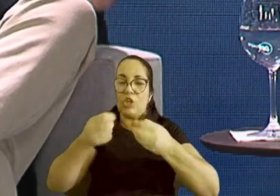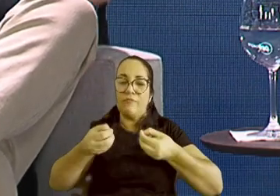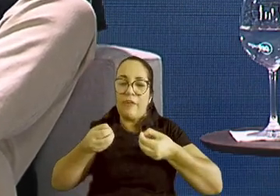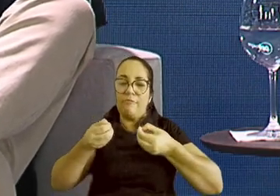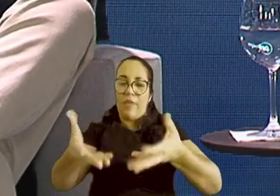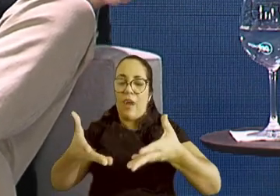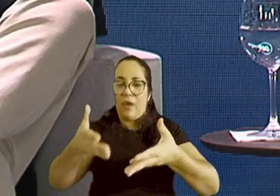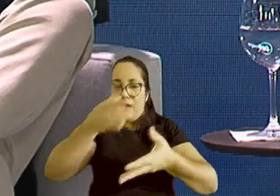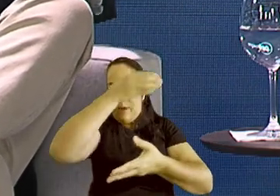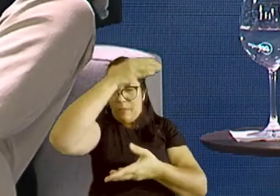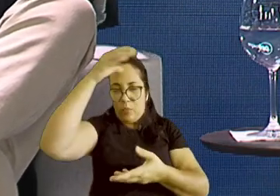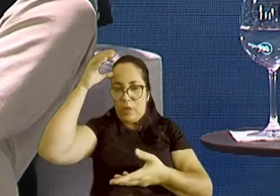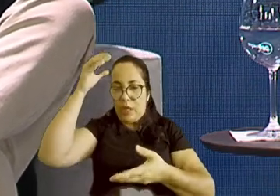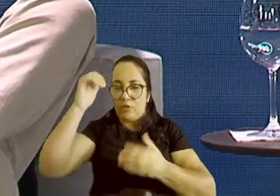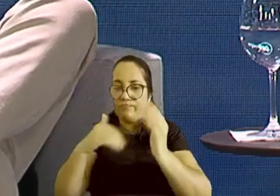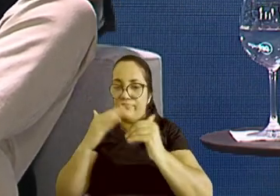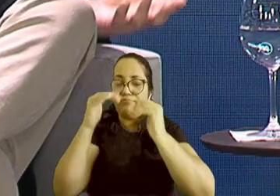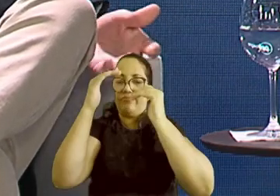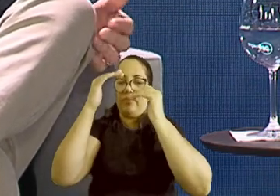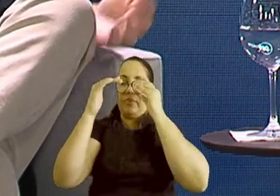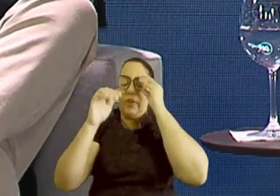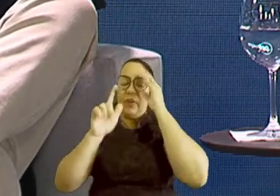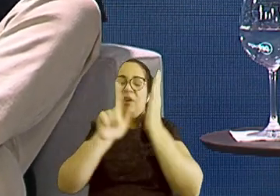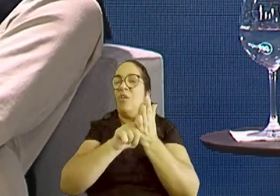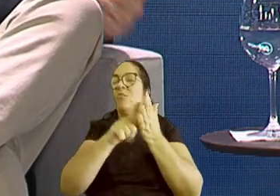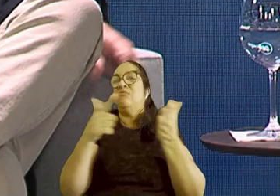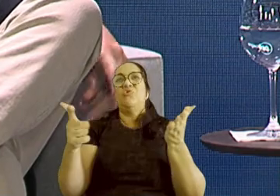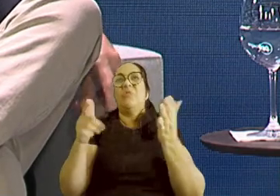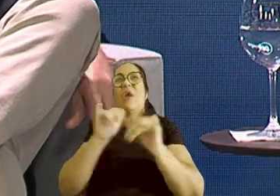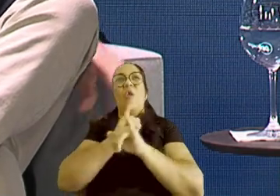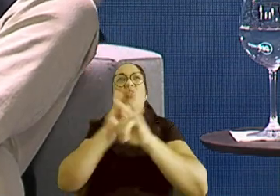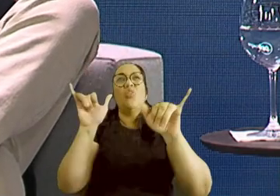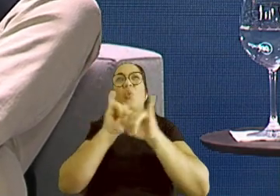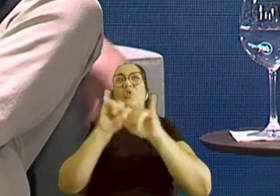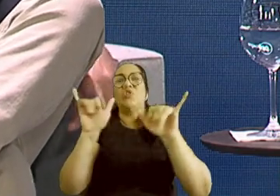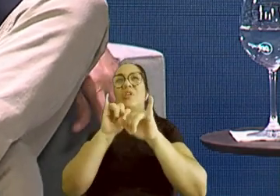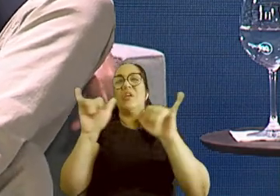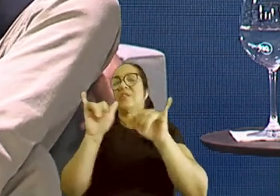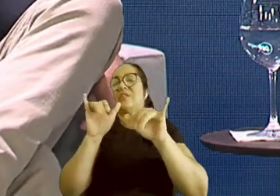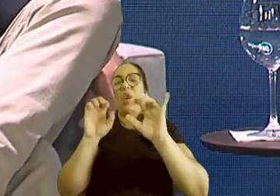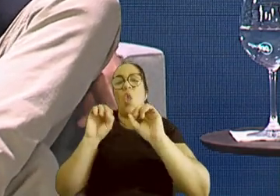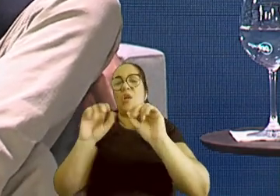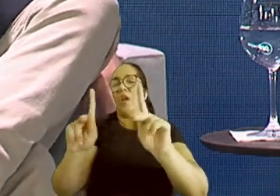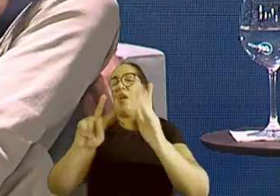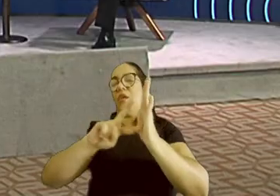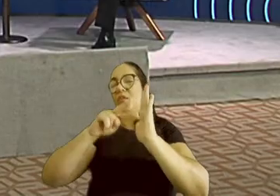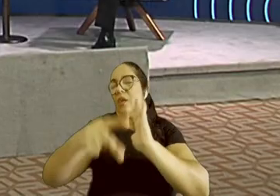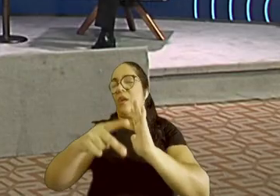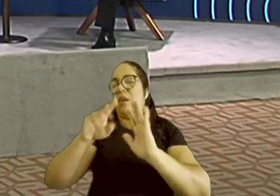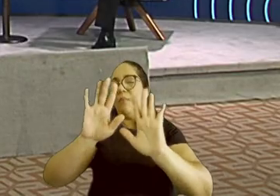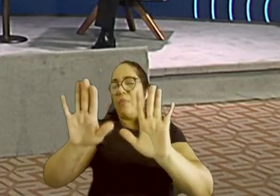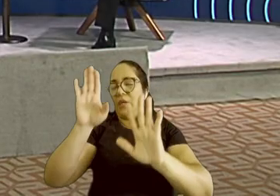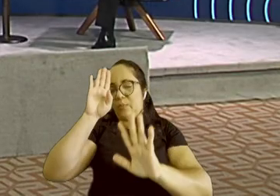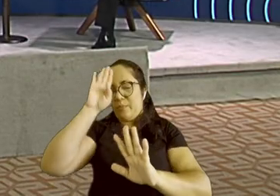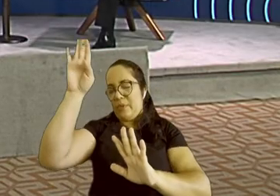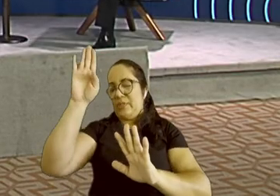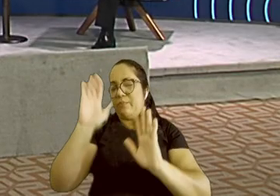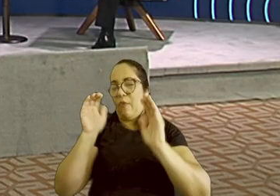o jornal né a notícia vai ser a consequência né e não o principal acho que seria a dica aí